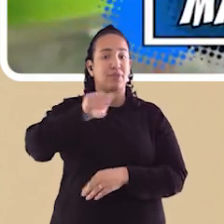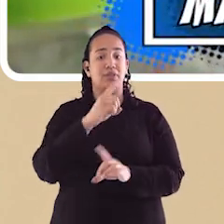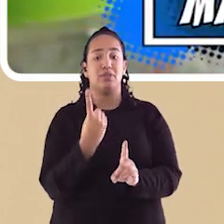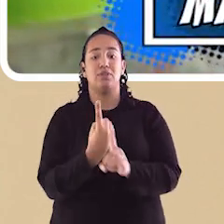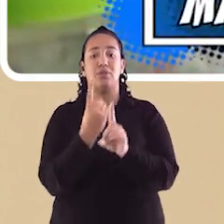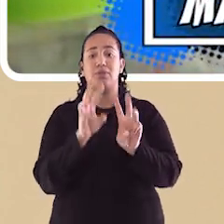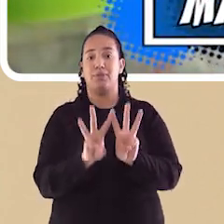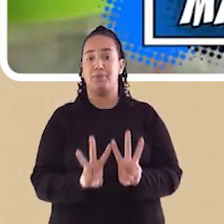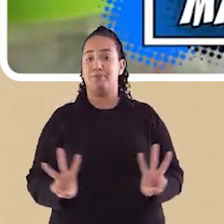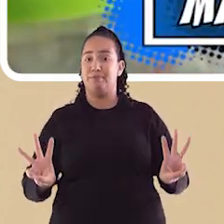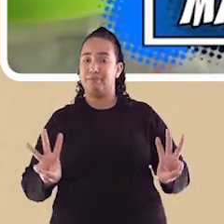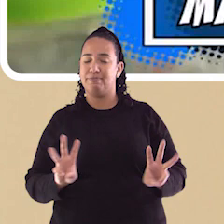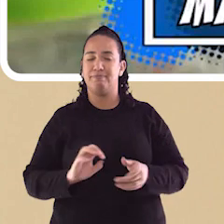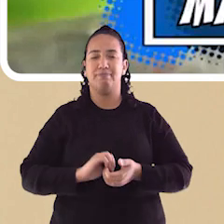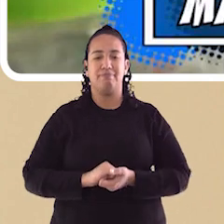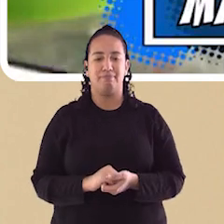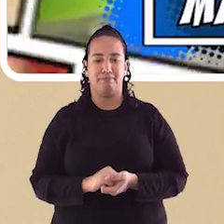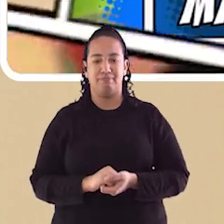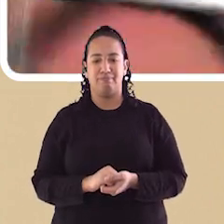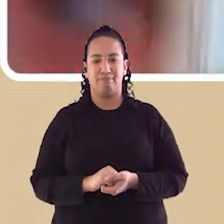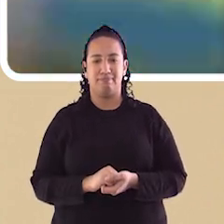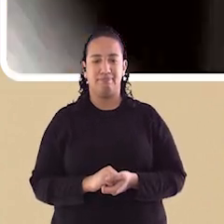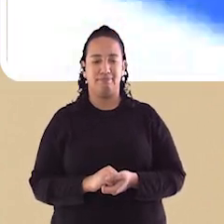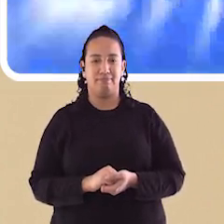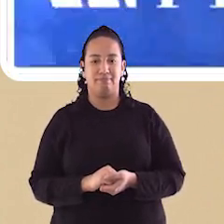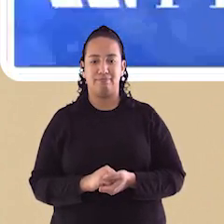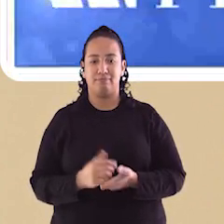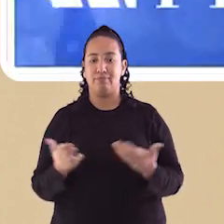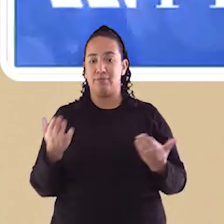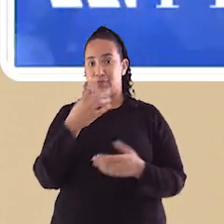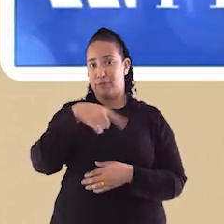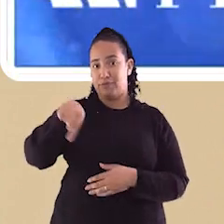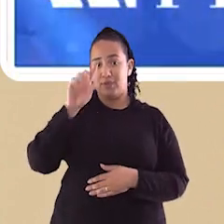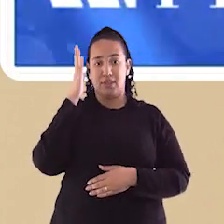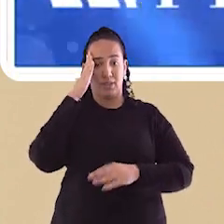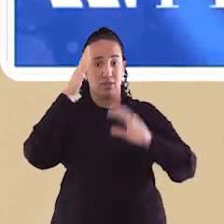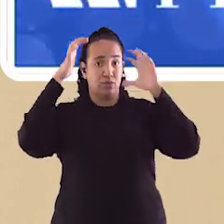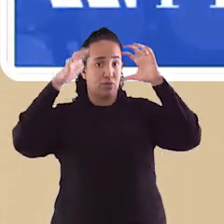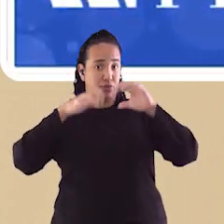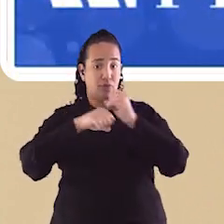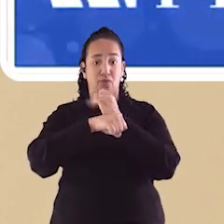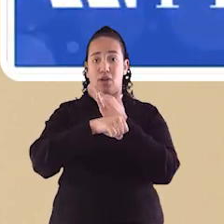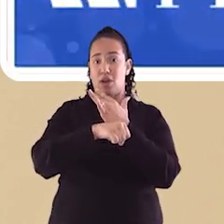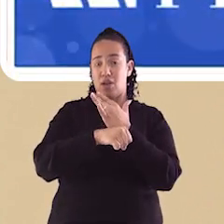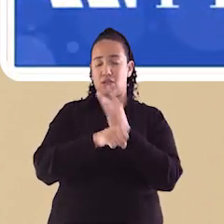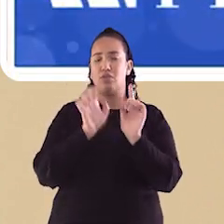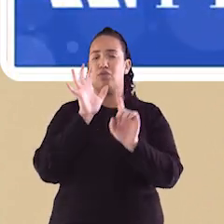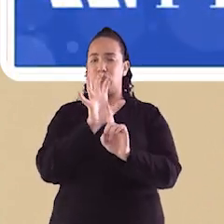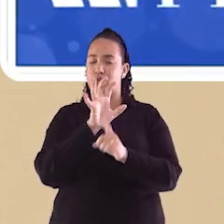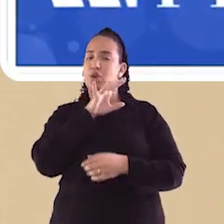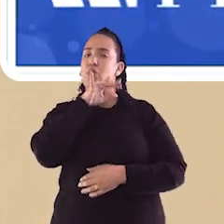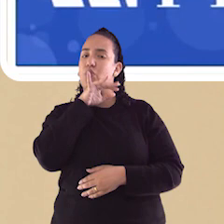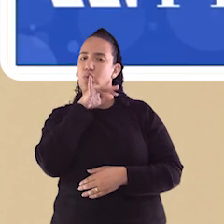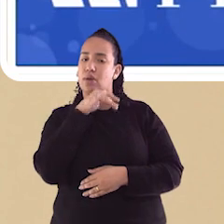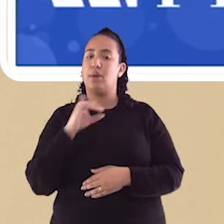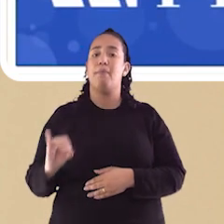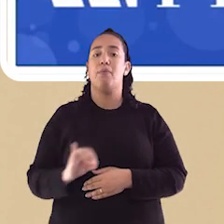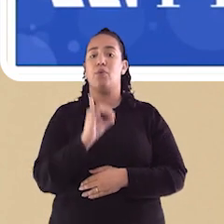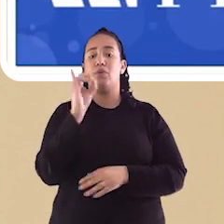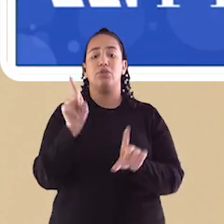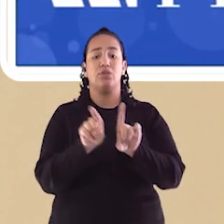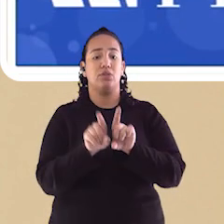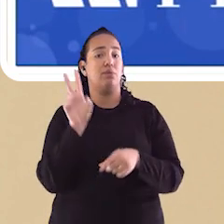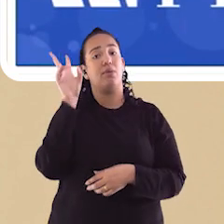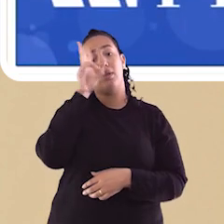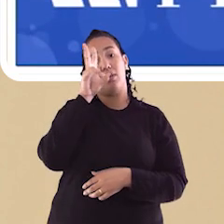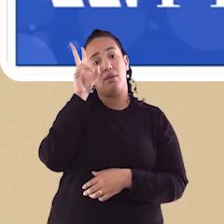aqui você encontra no Manual do Mundo. Agora que você já sabe os efeitos maléficos da chuva ácida, vale a pena também